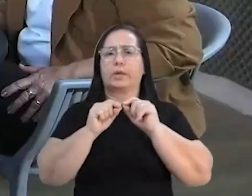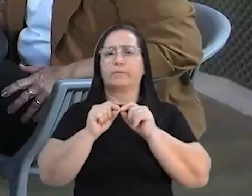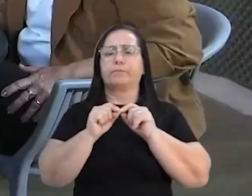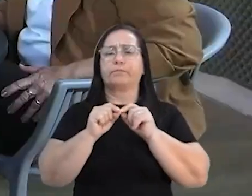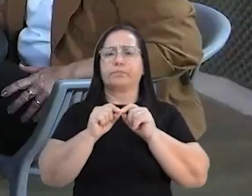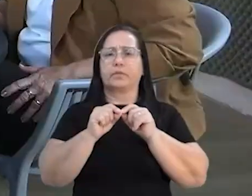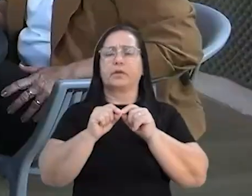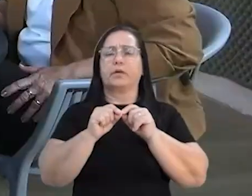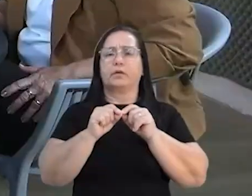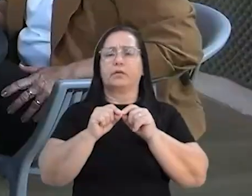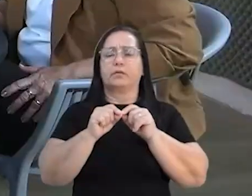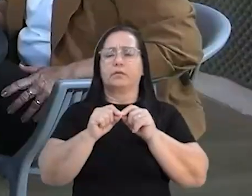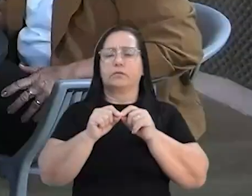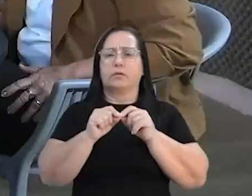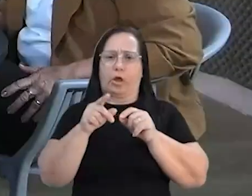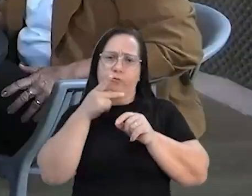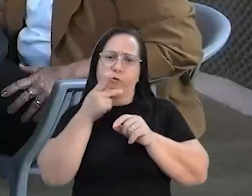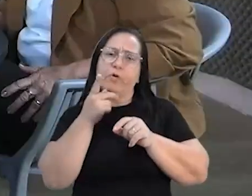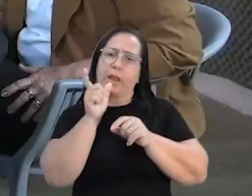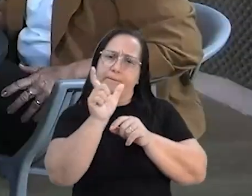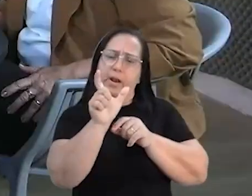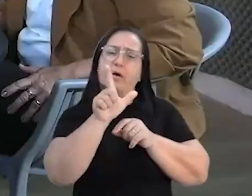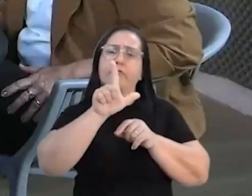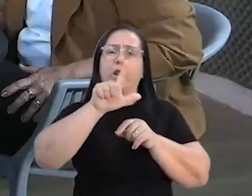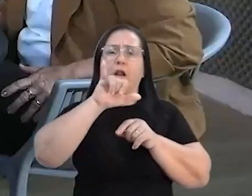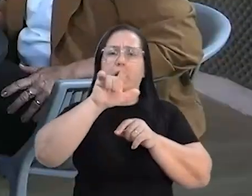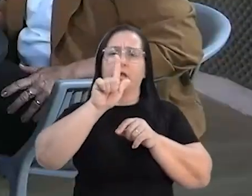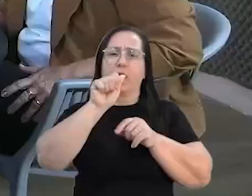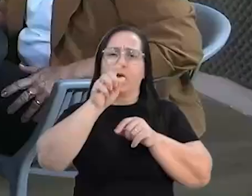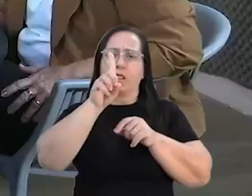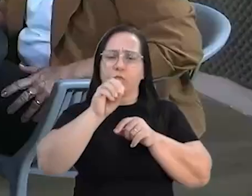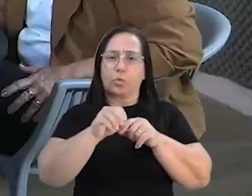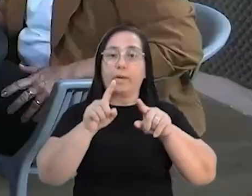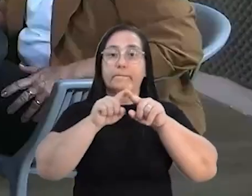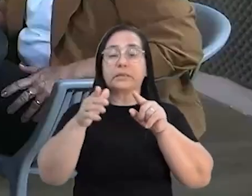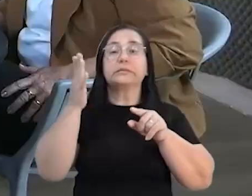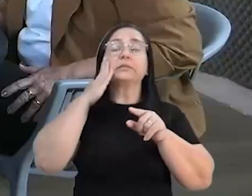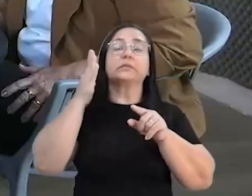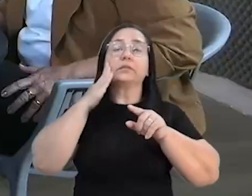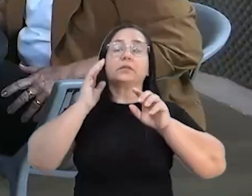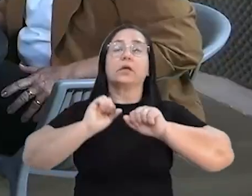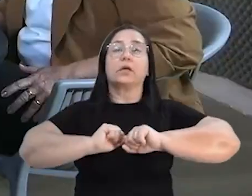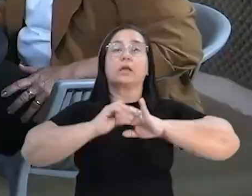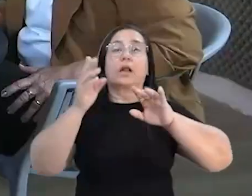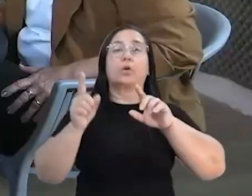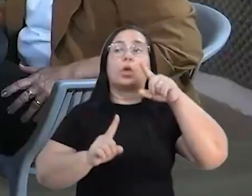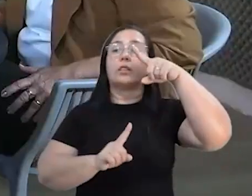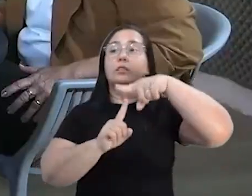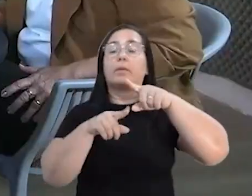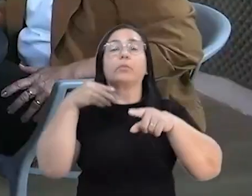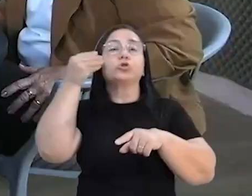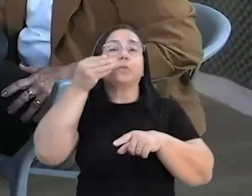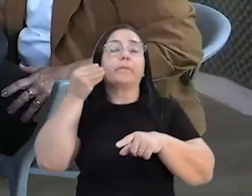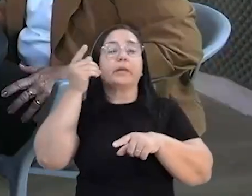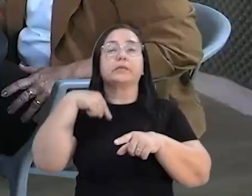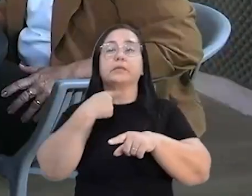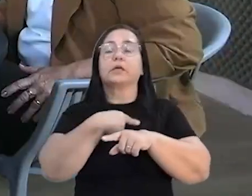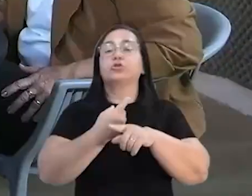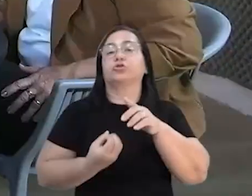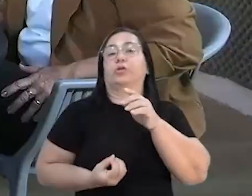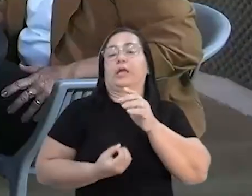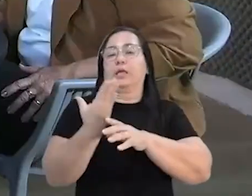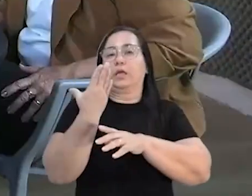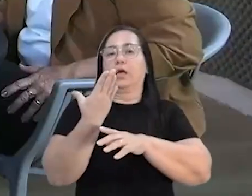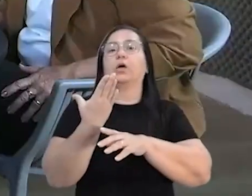assim, vou falar a palavra ligado, mas ligado e entender que tipo de experiência aquilo que a gente está criando